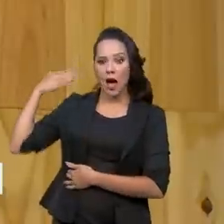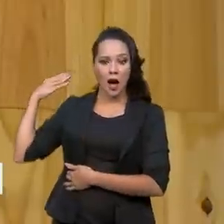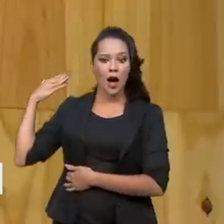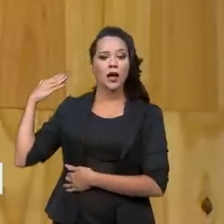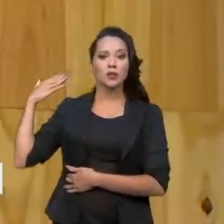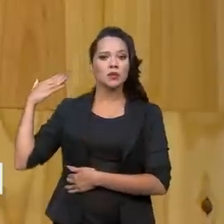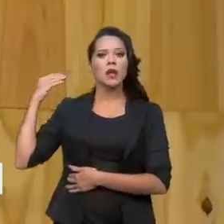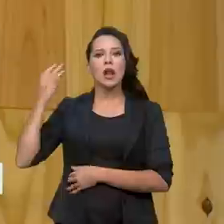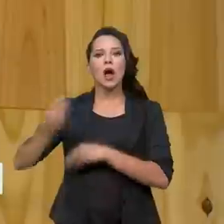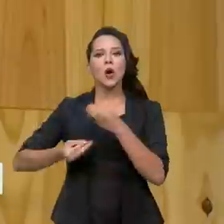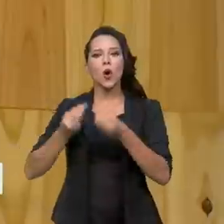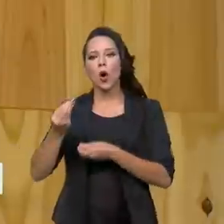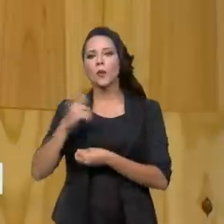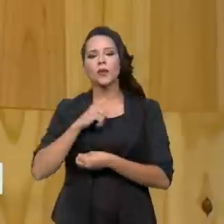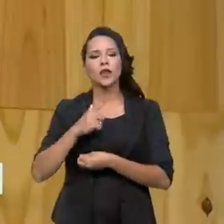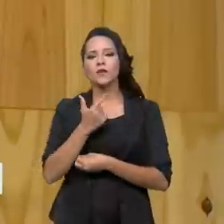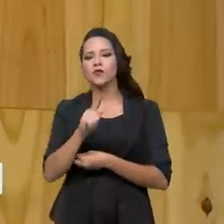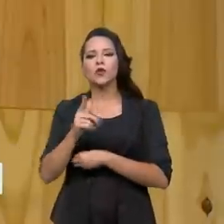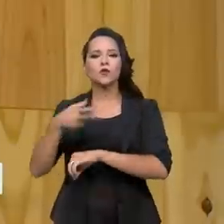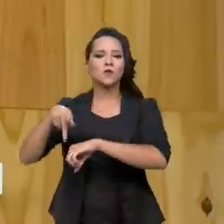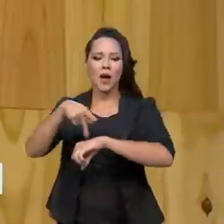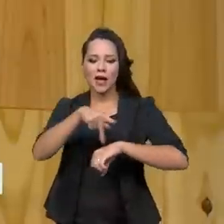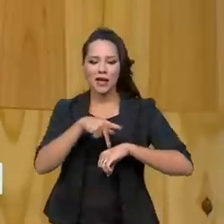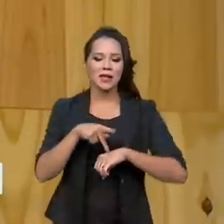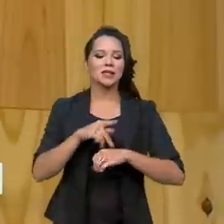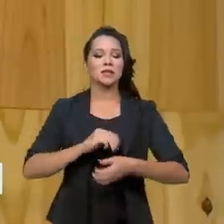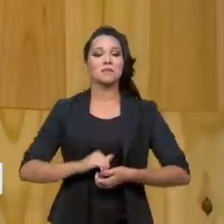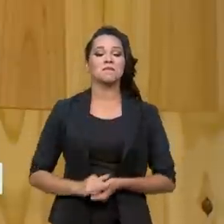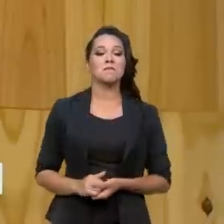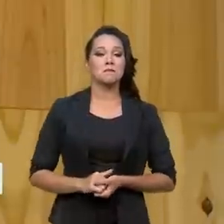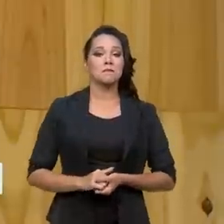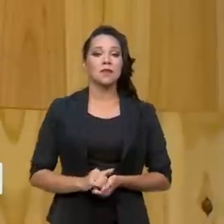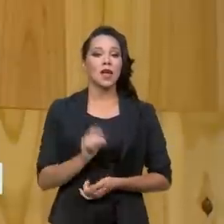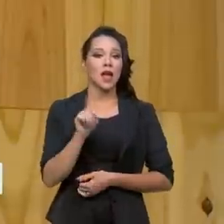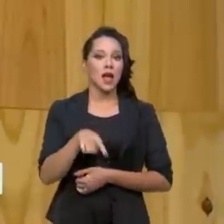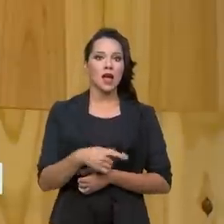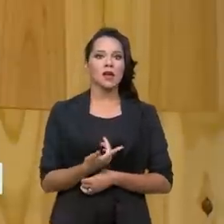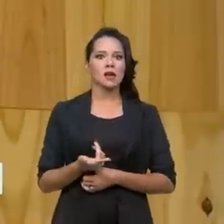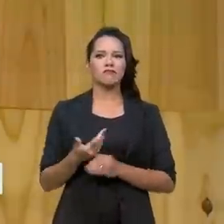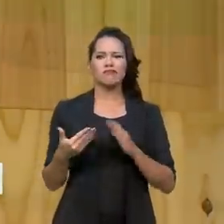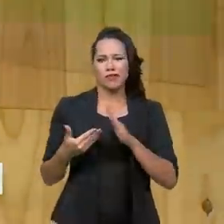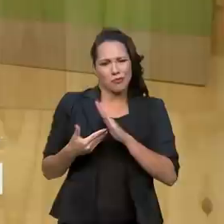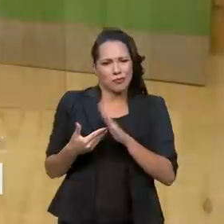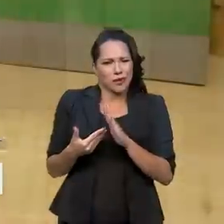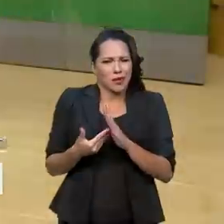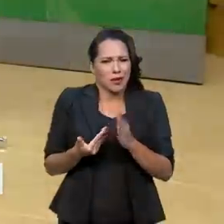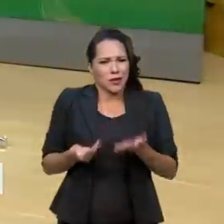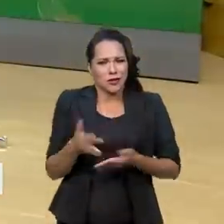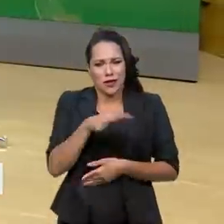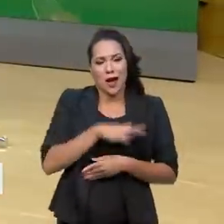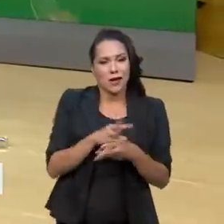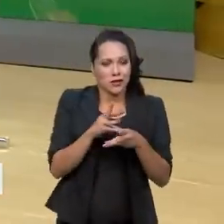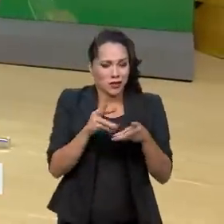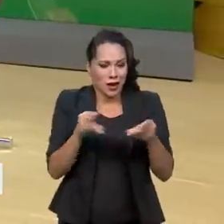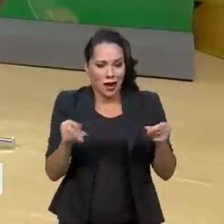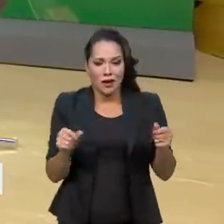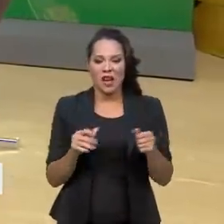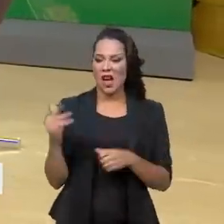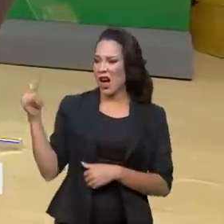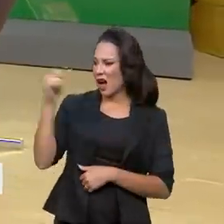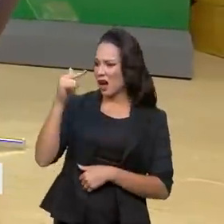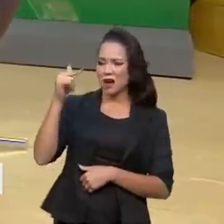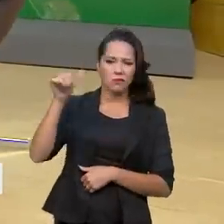as nossas ligações com os outros estados, na época as províncias, eram muito limitadas na parte terrestre, aérea nem